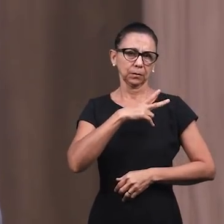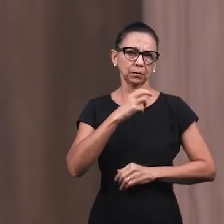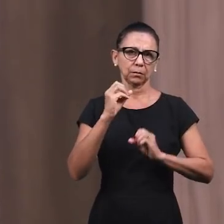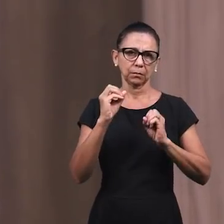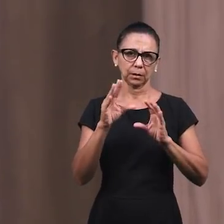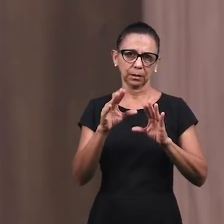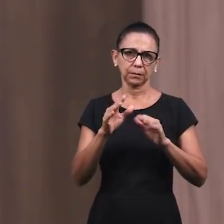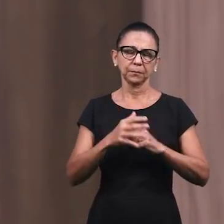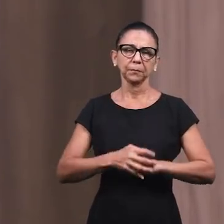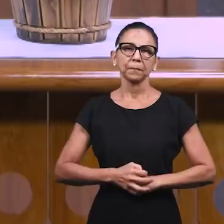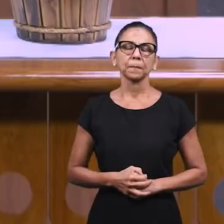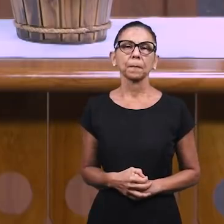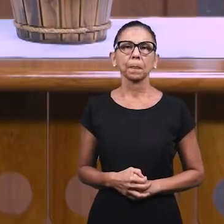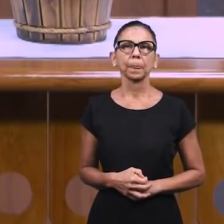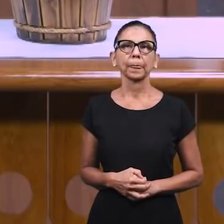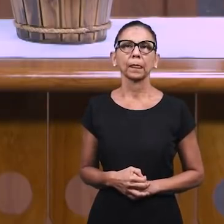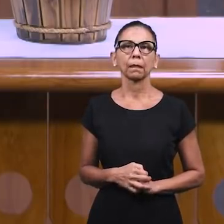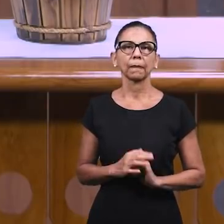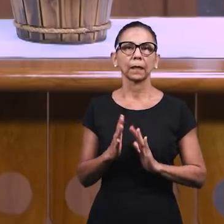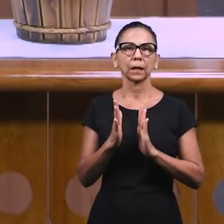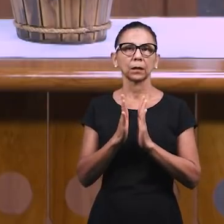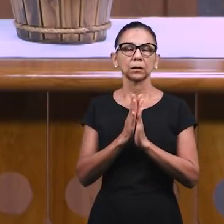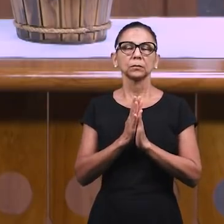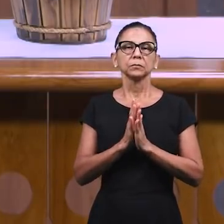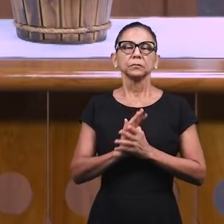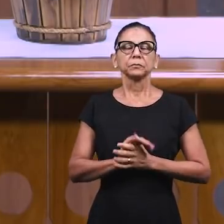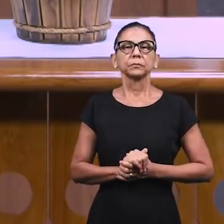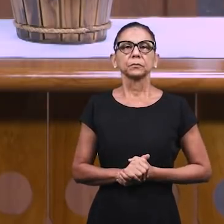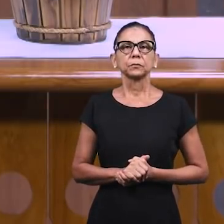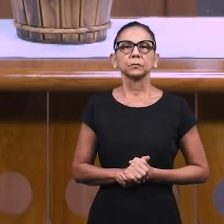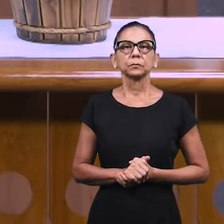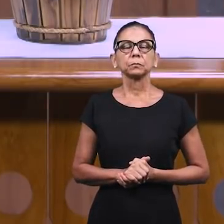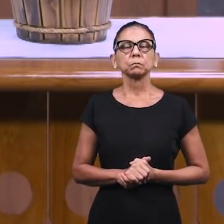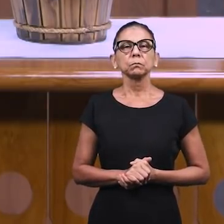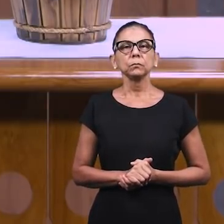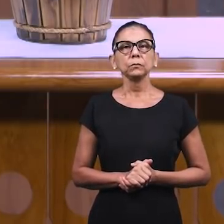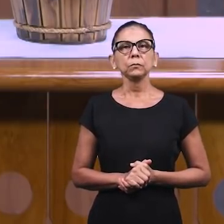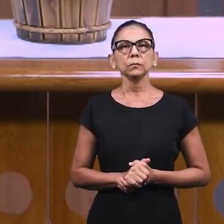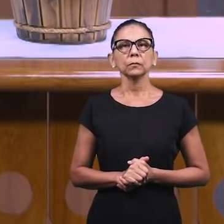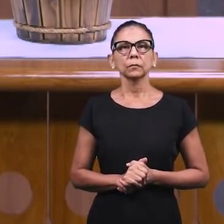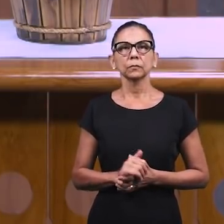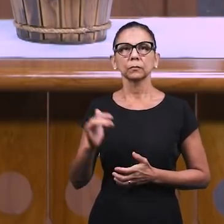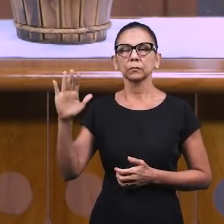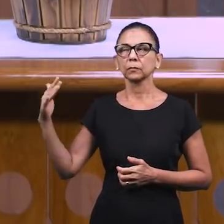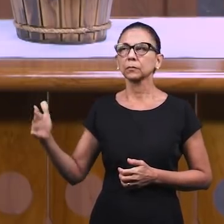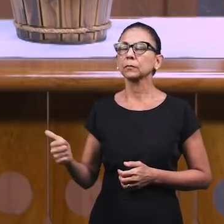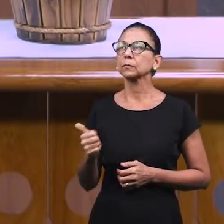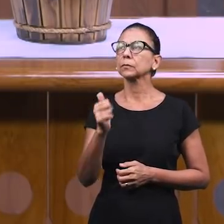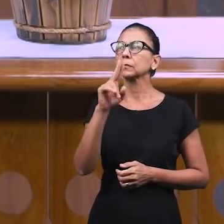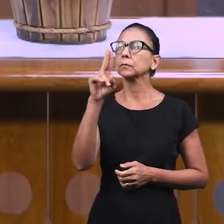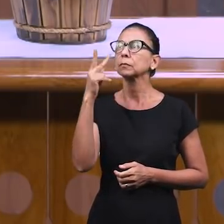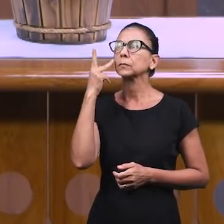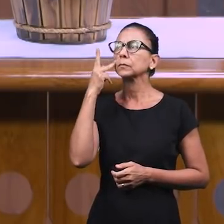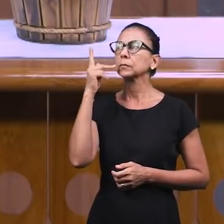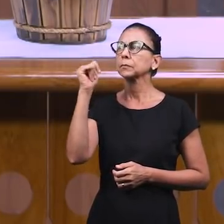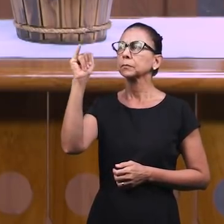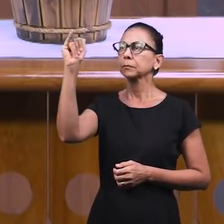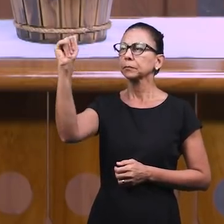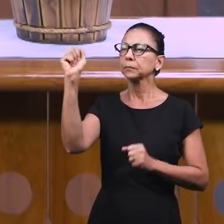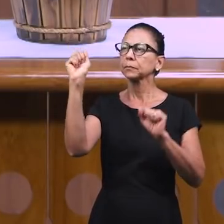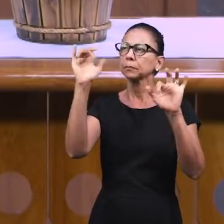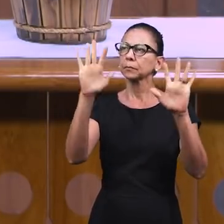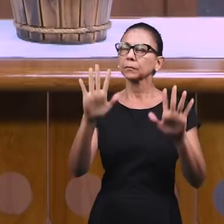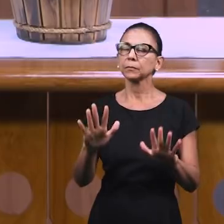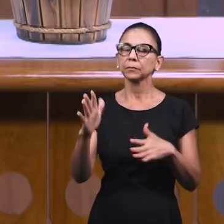no meu coração. Amém? Nós vamos então orar ao Senhor e entregar esse período no altar do Senhor. Te adoramos, ó Pai, te glorificamos pela